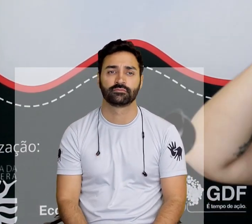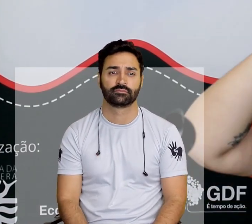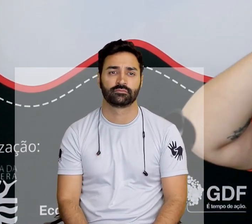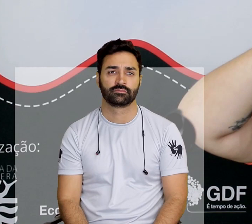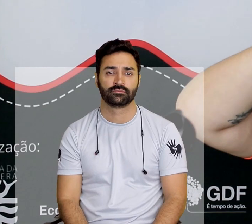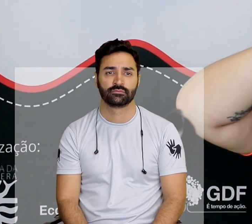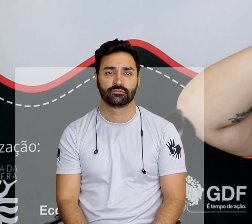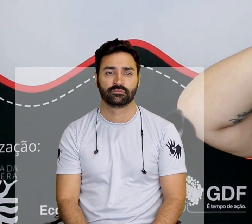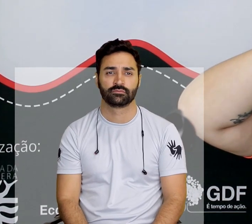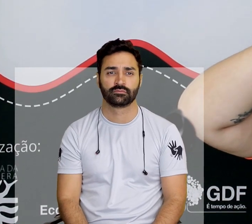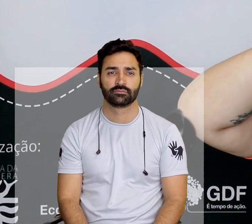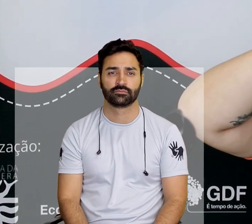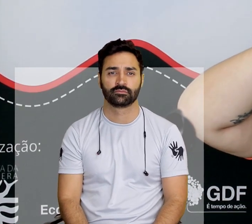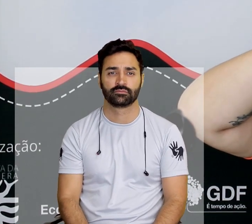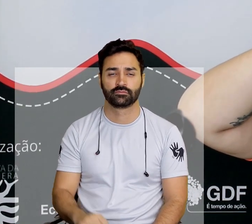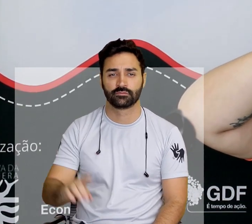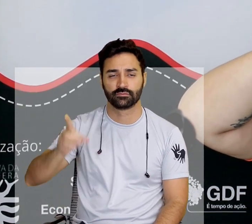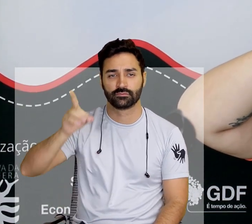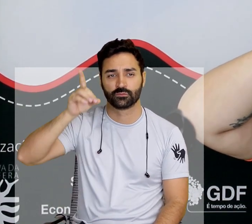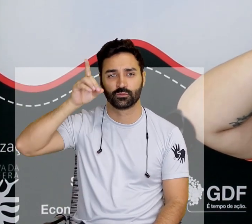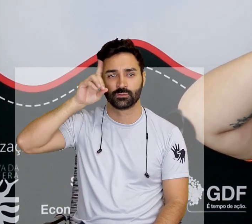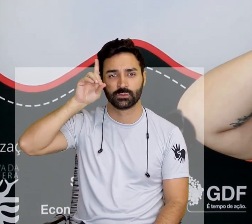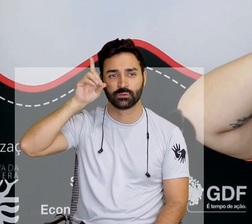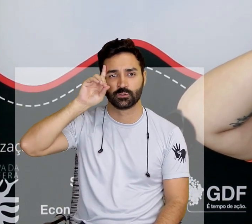Ó, todo dia.